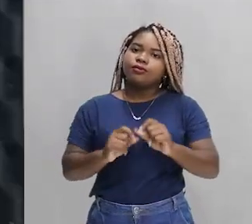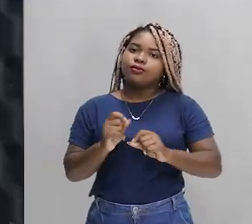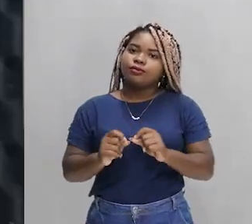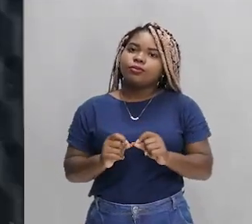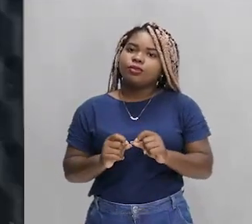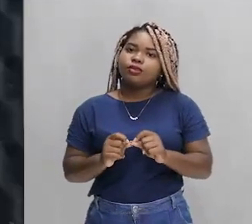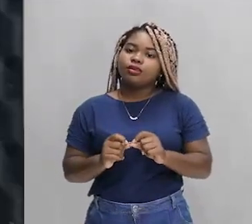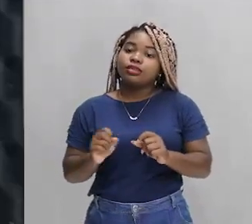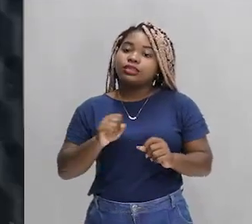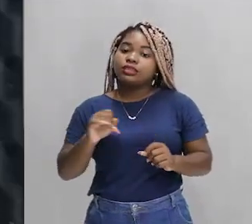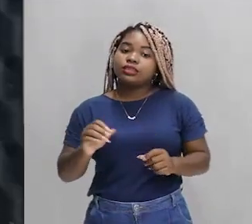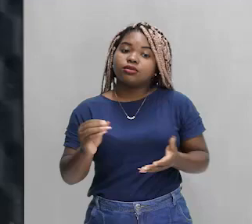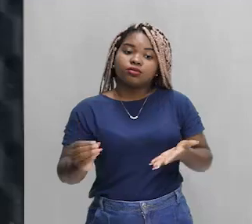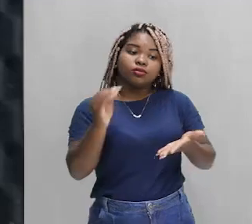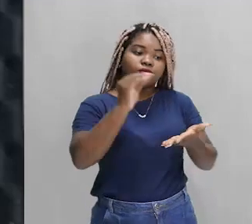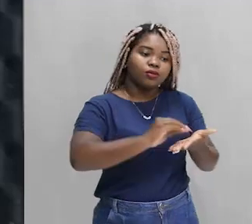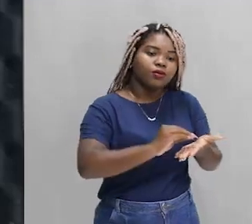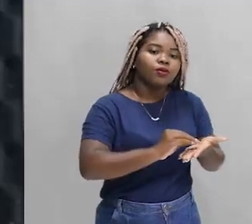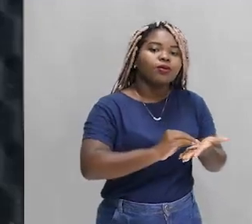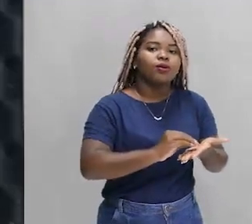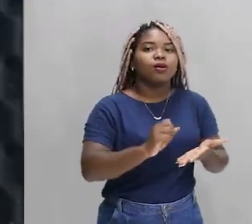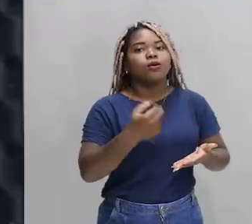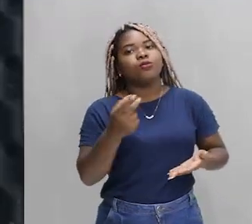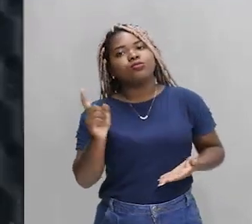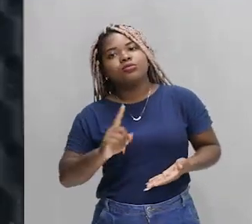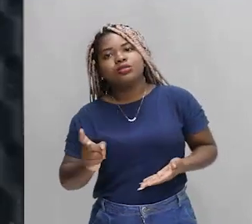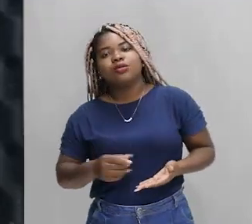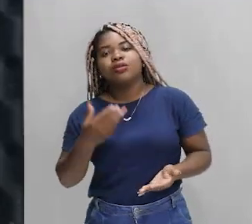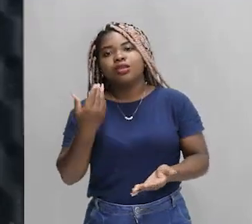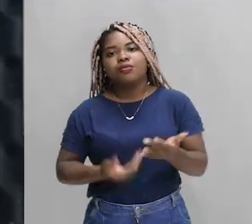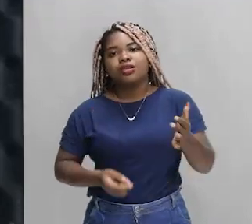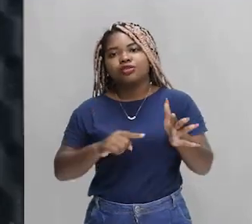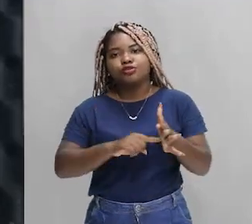e se você não coloca, vai ter aí essa perda de ponto.